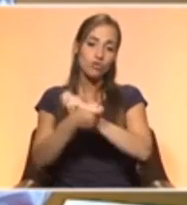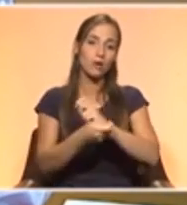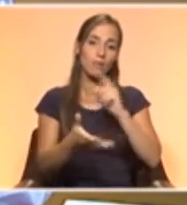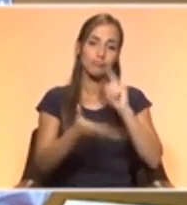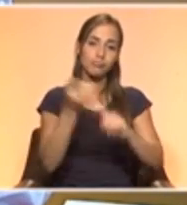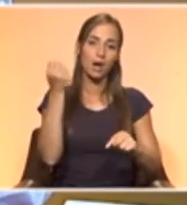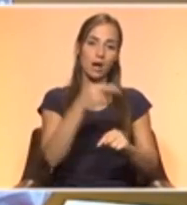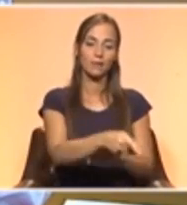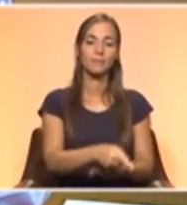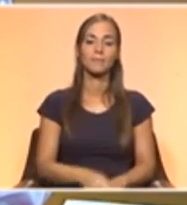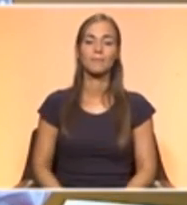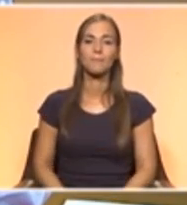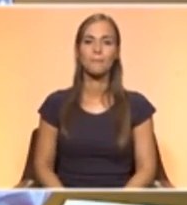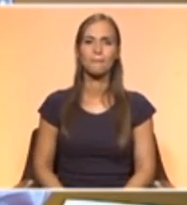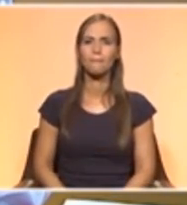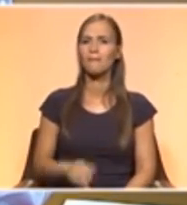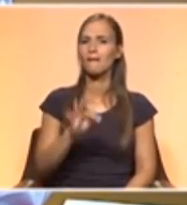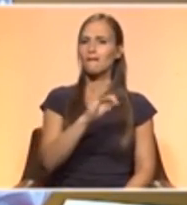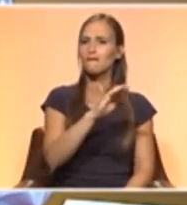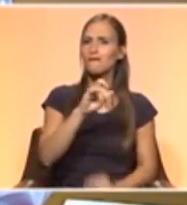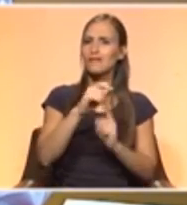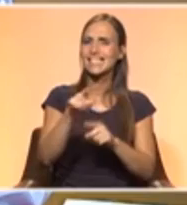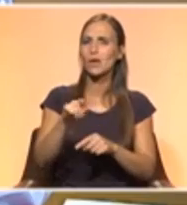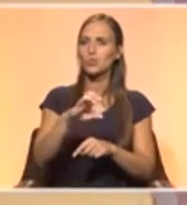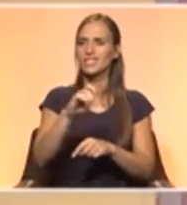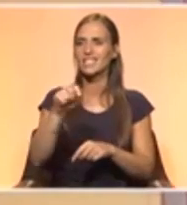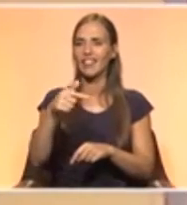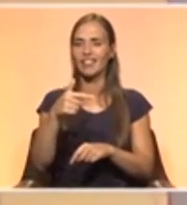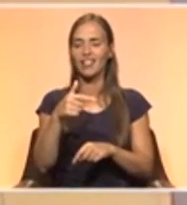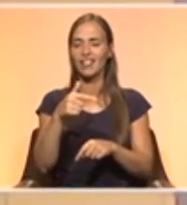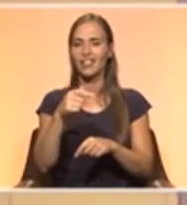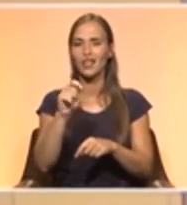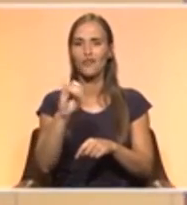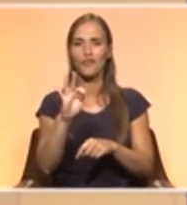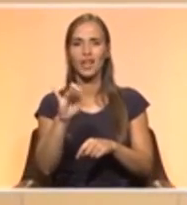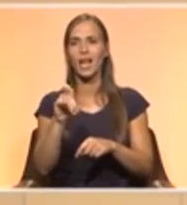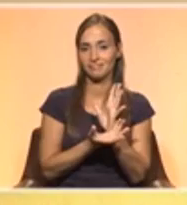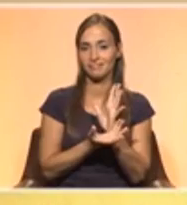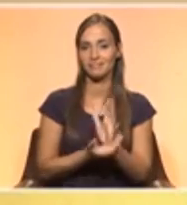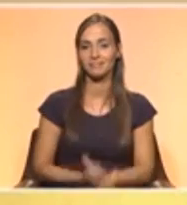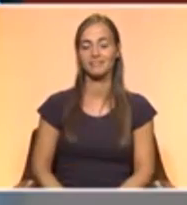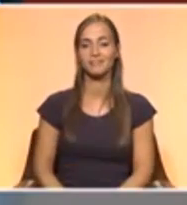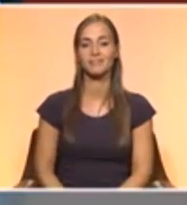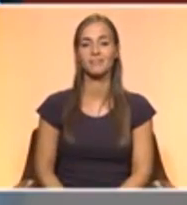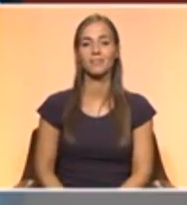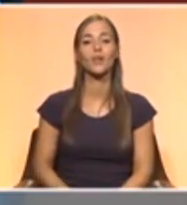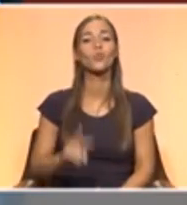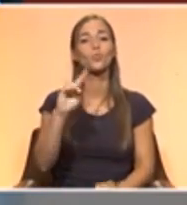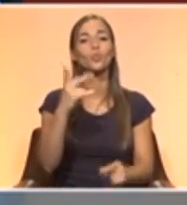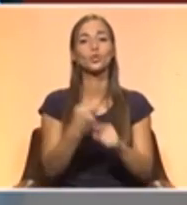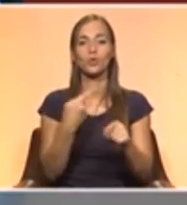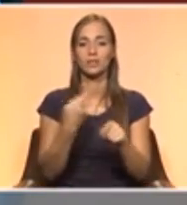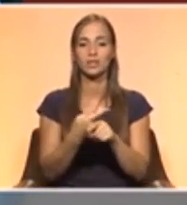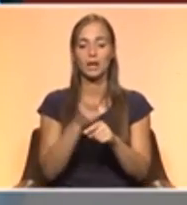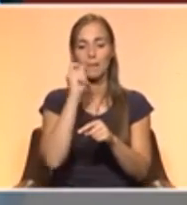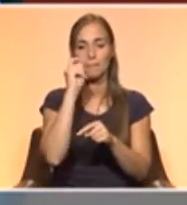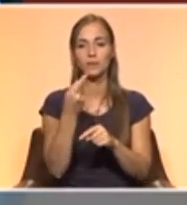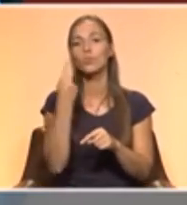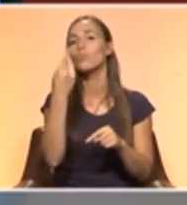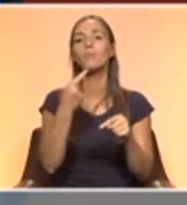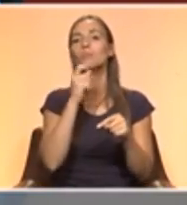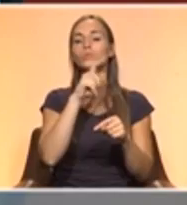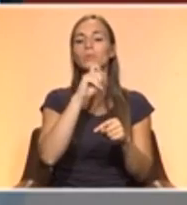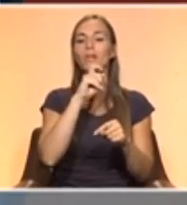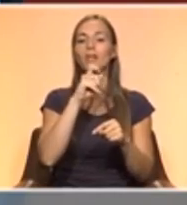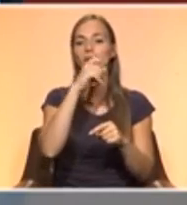disso é muita ficção científica Eduardo ou acha que estas duas áreas são duas coisas rápidas uma é a possibilidade das pessoas